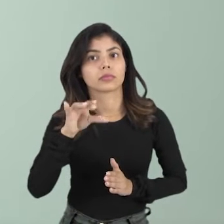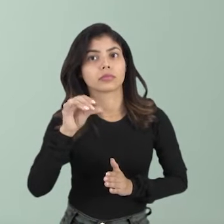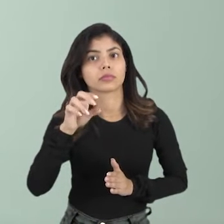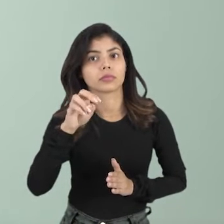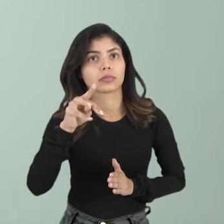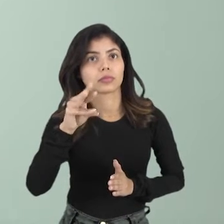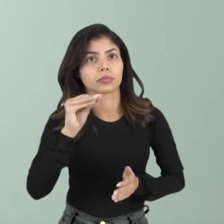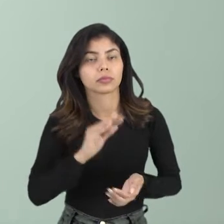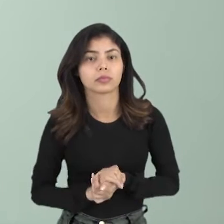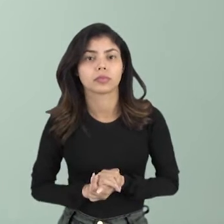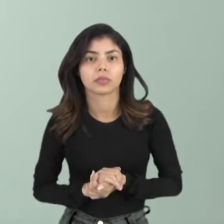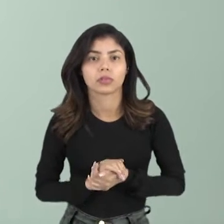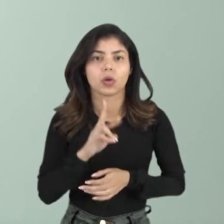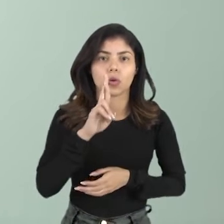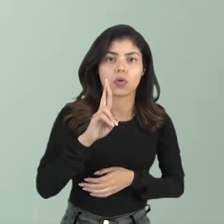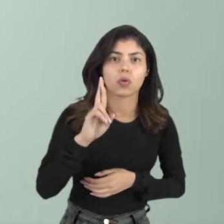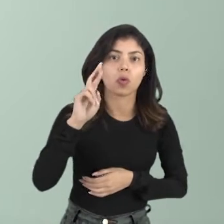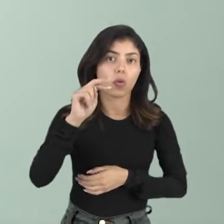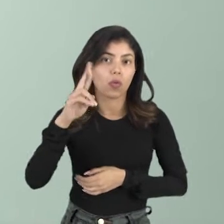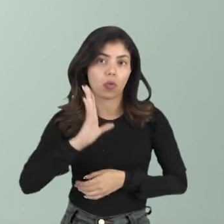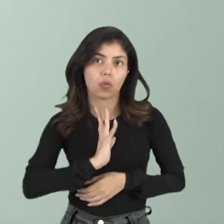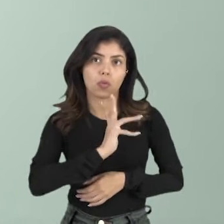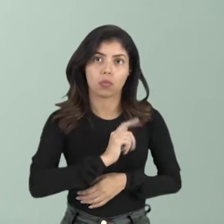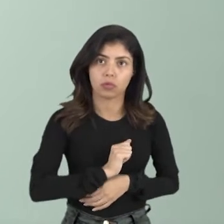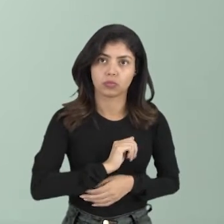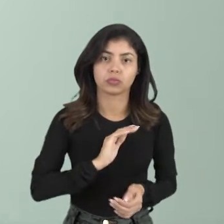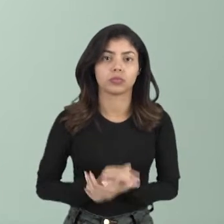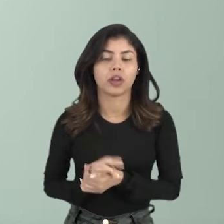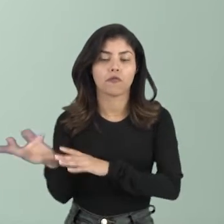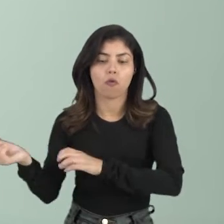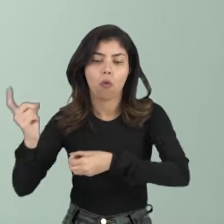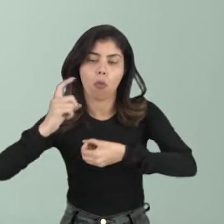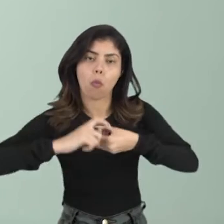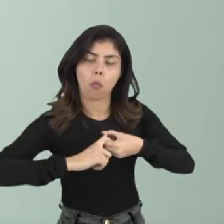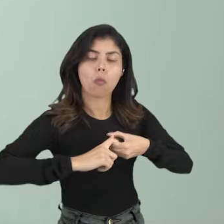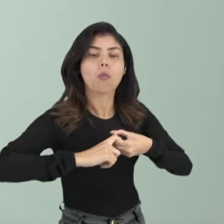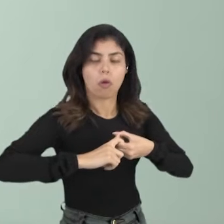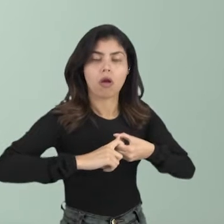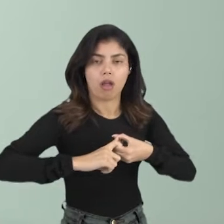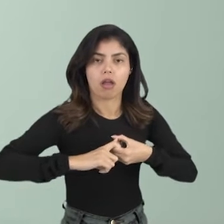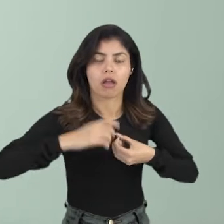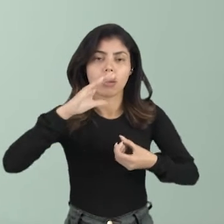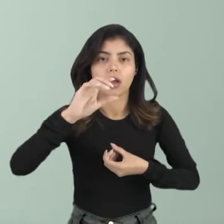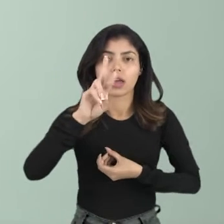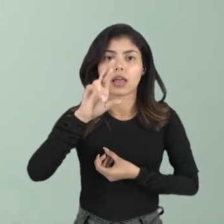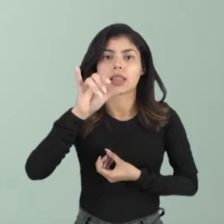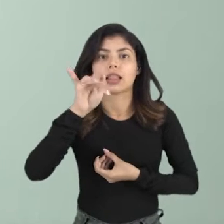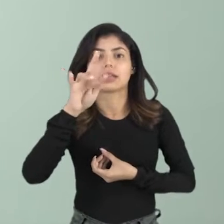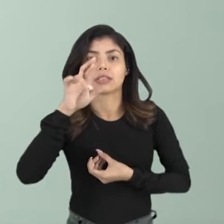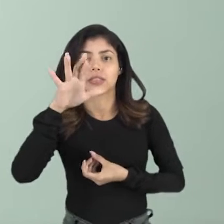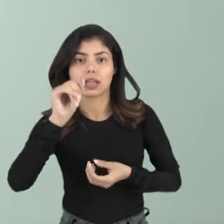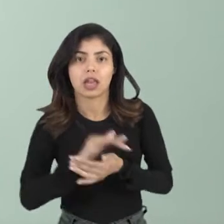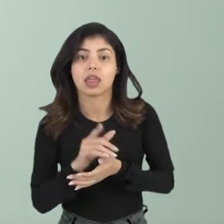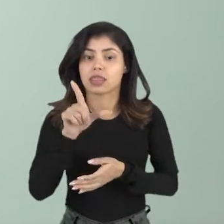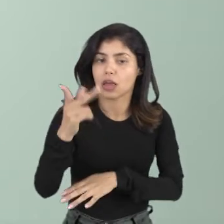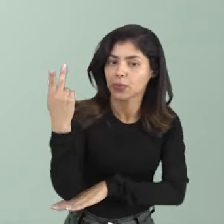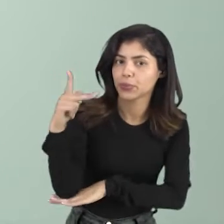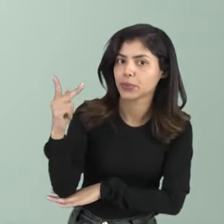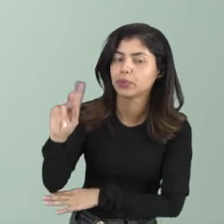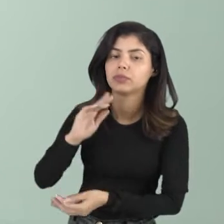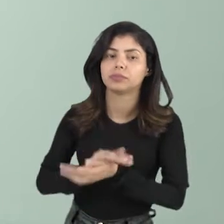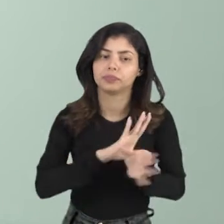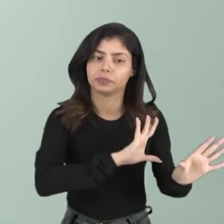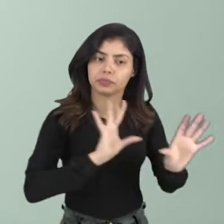chamado Romantismo, que volta aos princípios da arte clássica. Então, a gente está nesse período